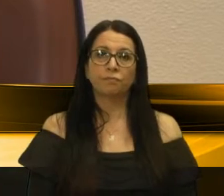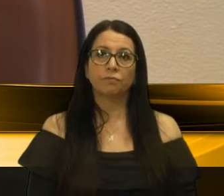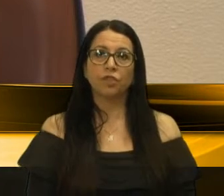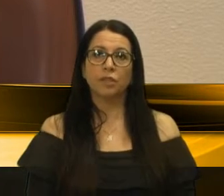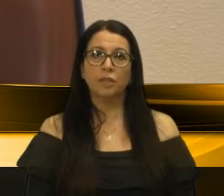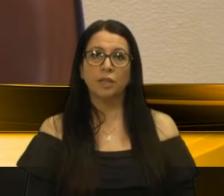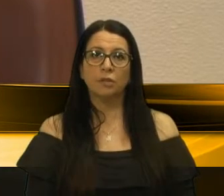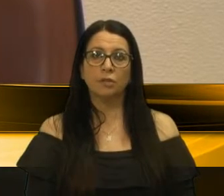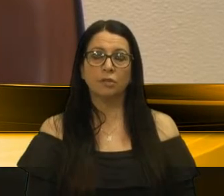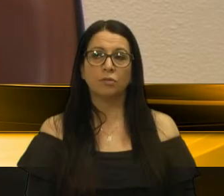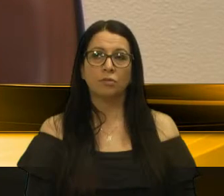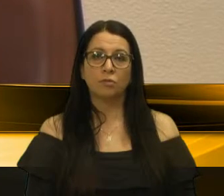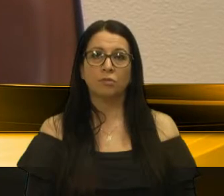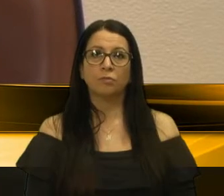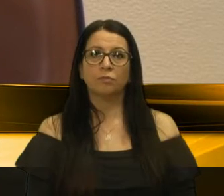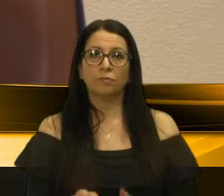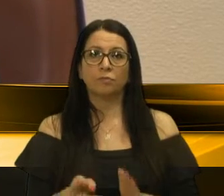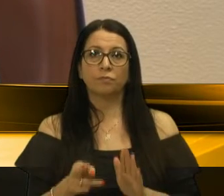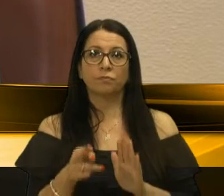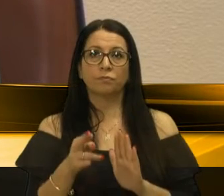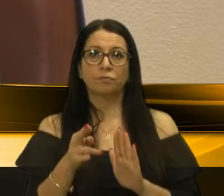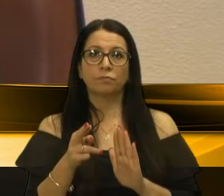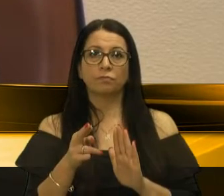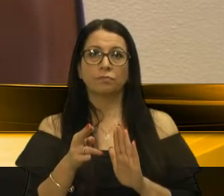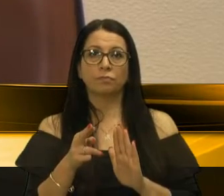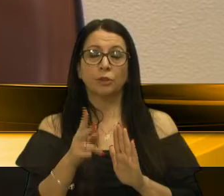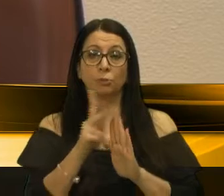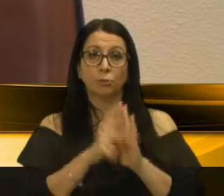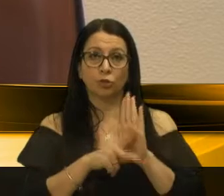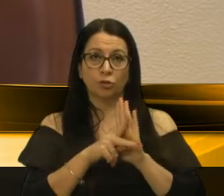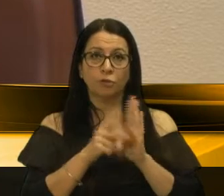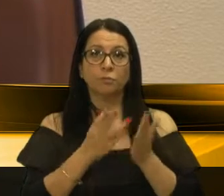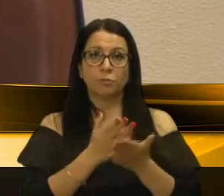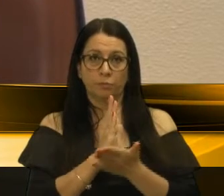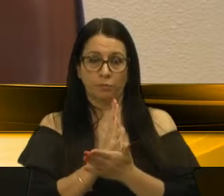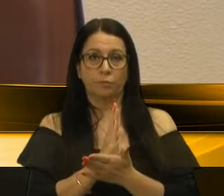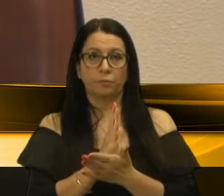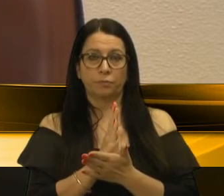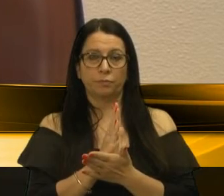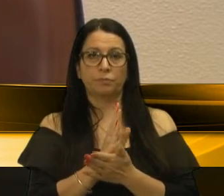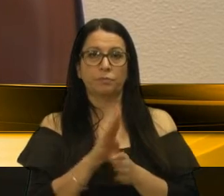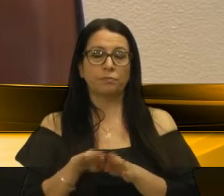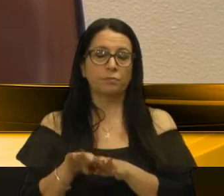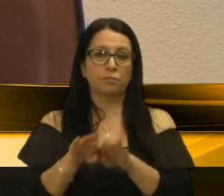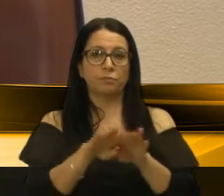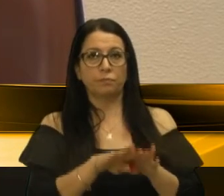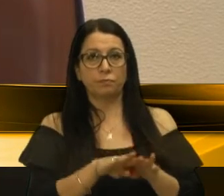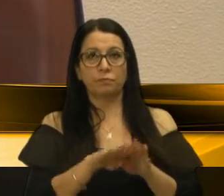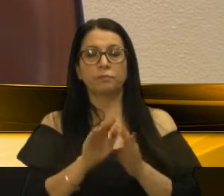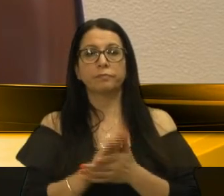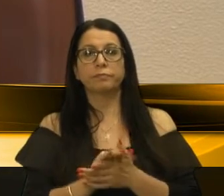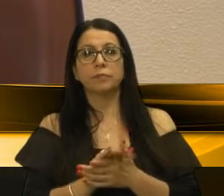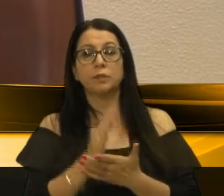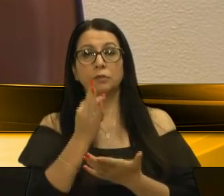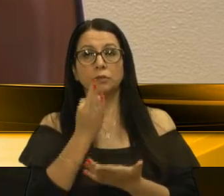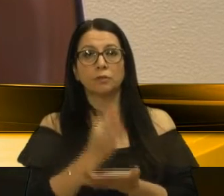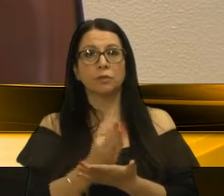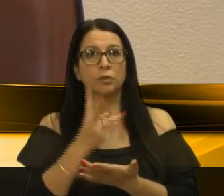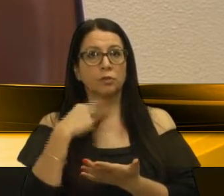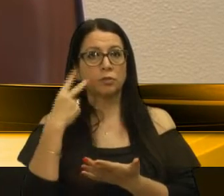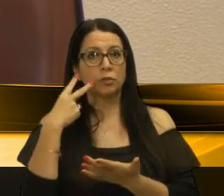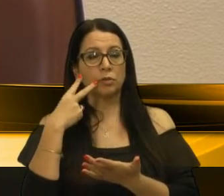o requerer o projeto foi aprovado por unanimidade com a ausência dos vereadores